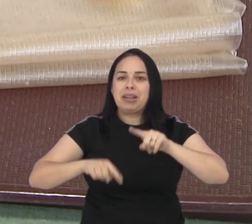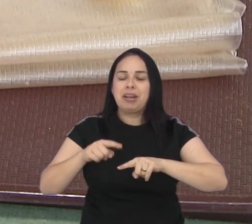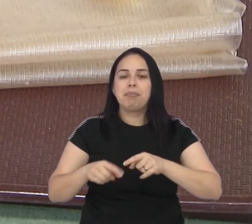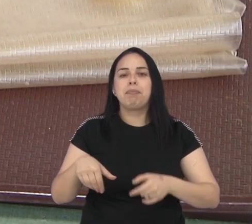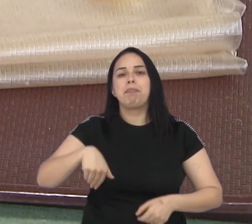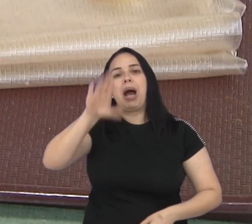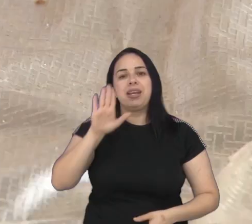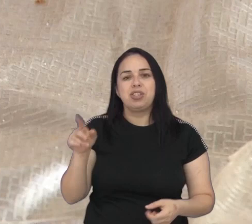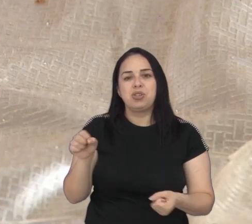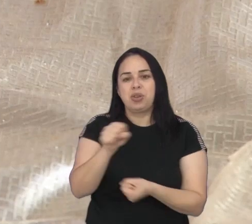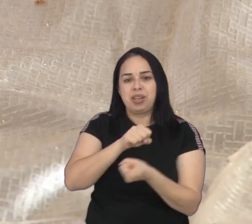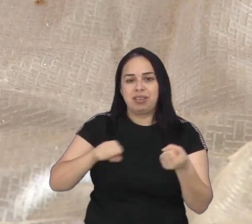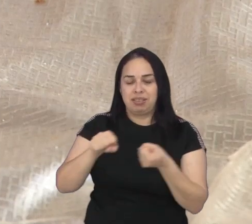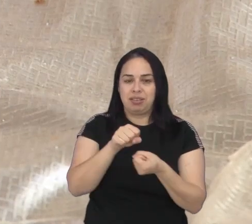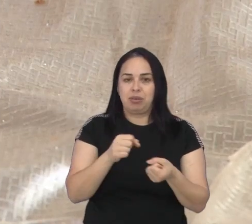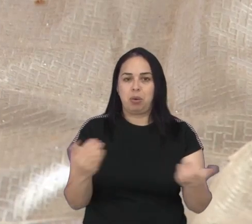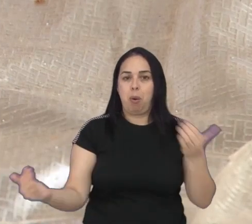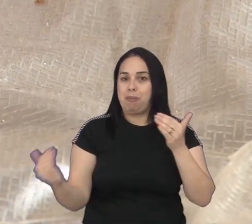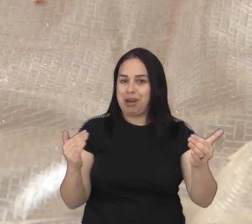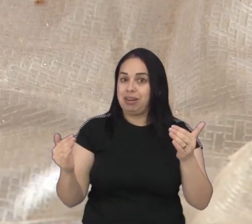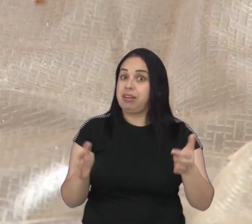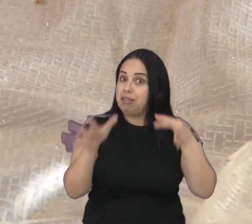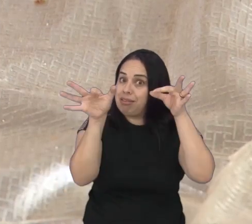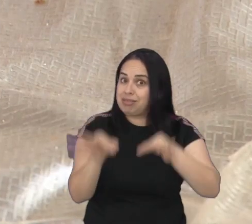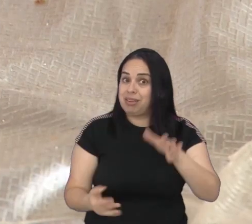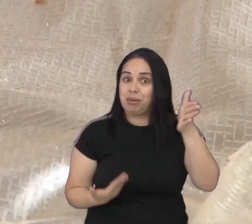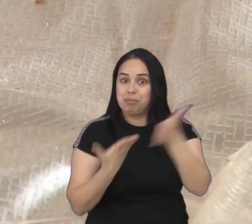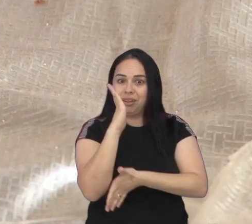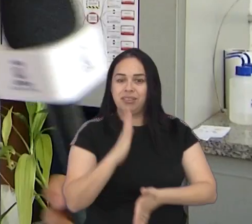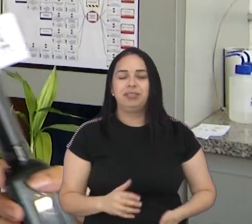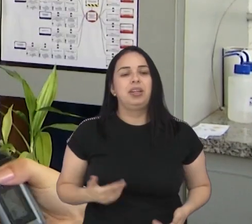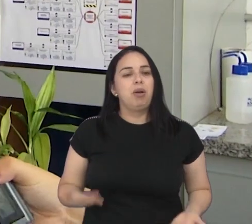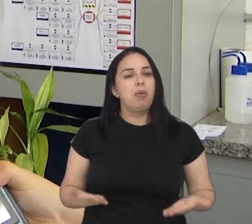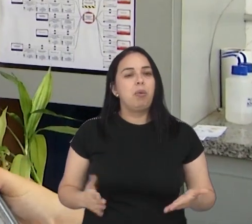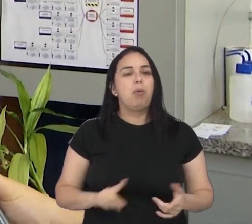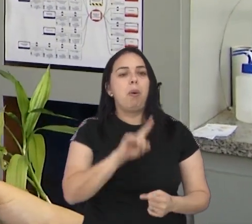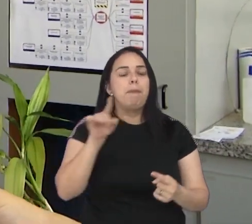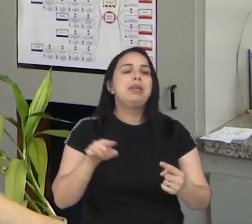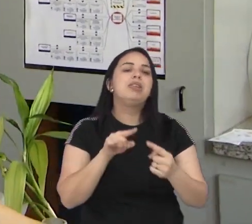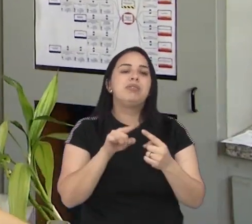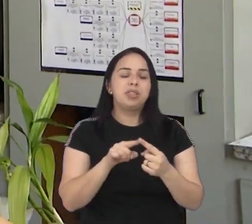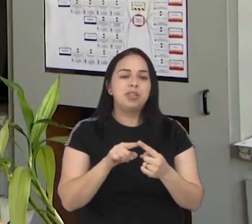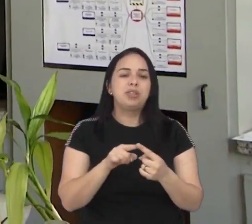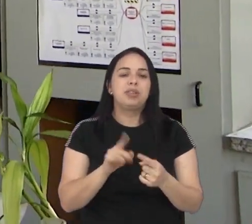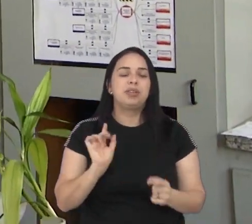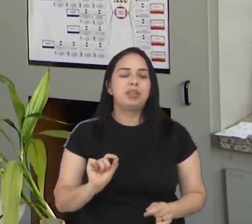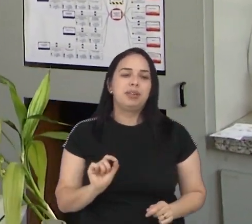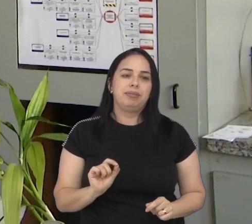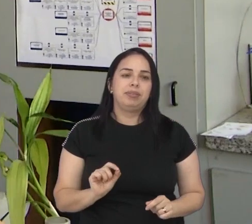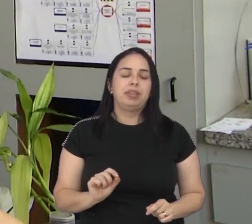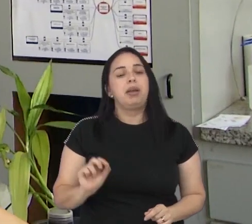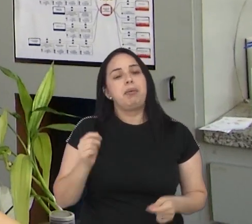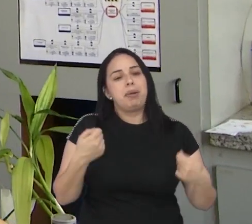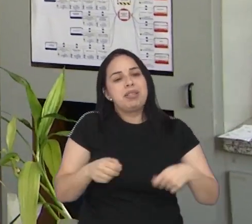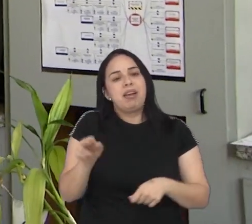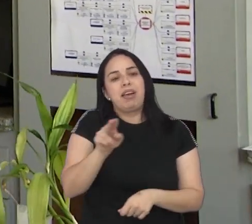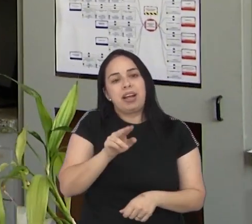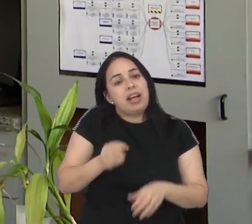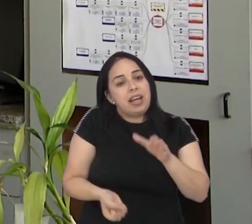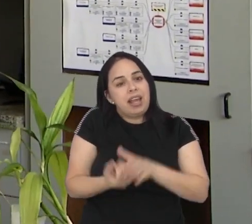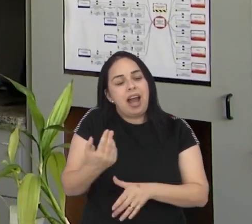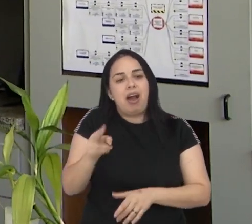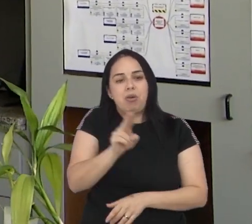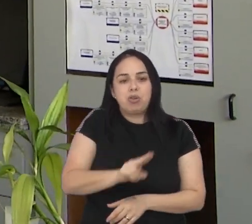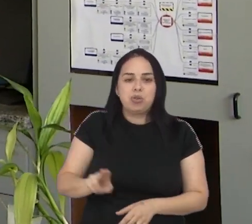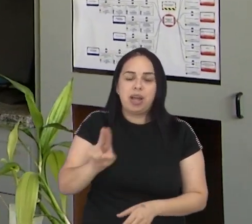mais sustentável em relação ao modelo tradicional. E deu certo. Nosso objetivo, desde o começo, sempre foi fazer algo que pudesse ser